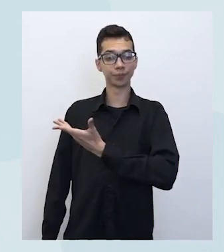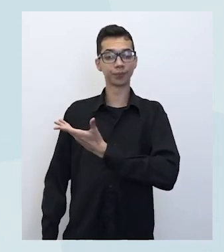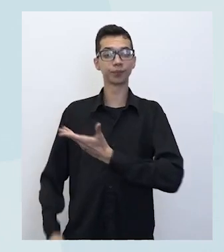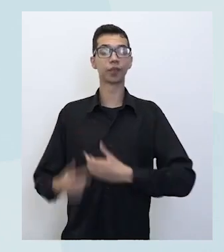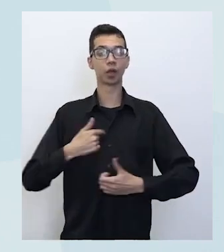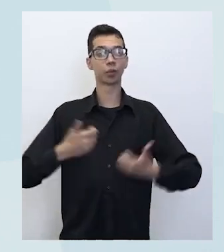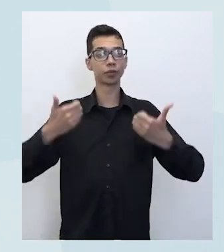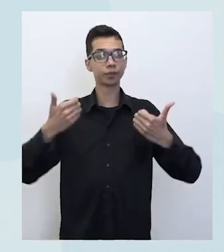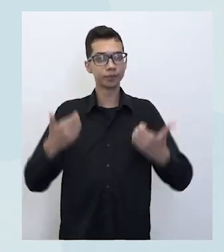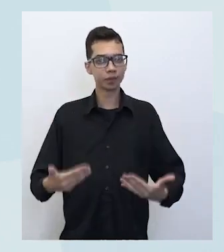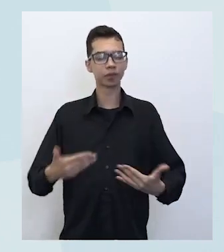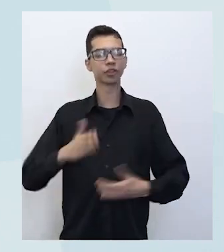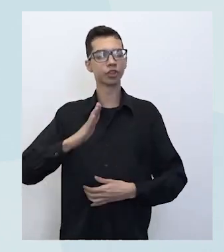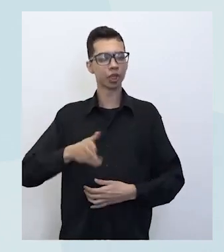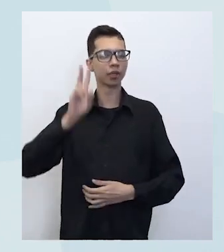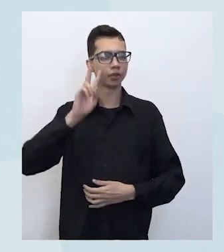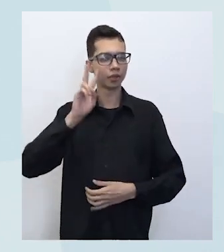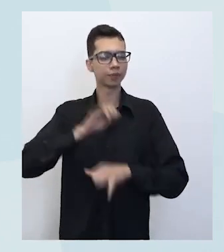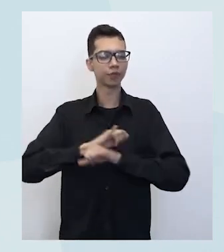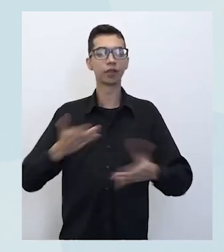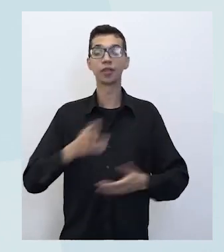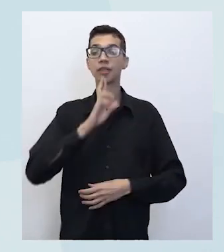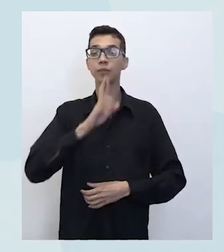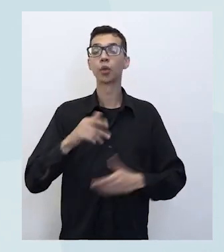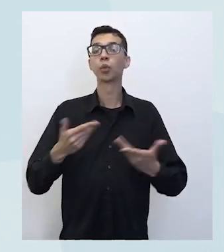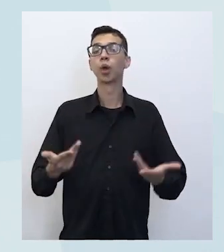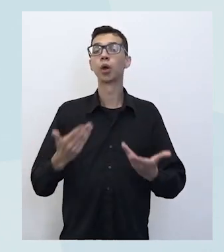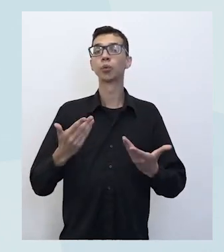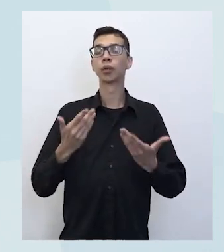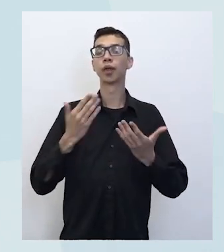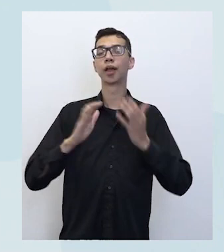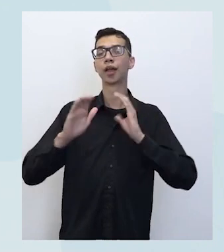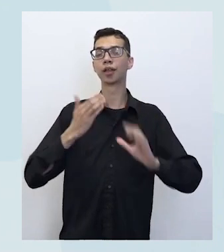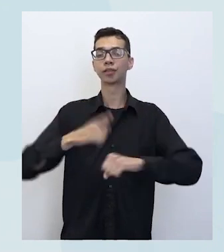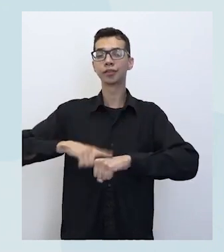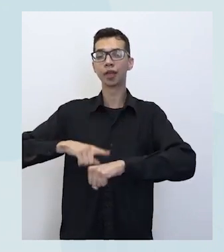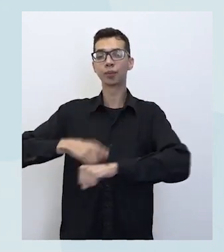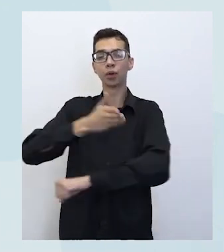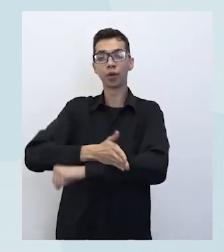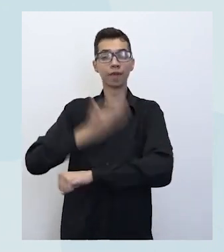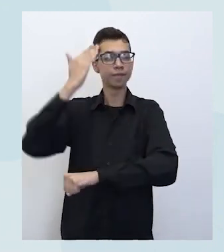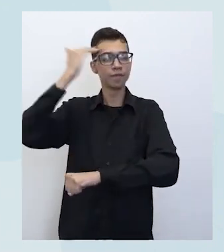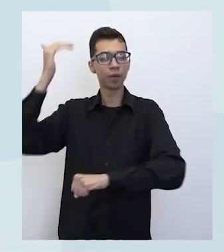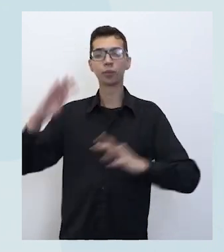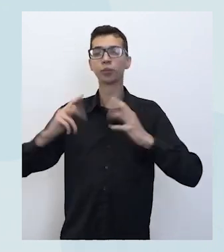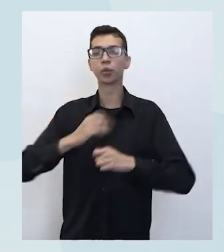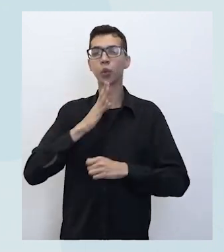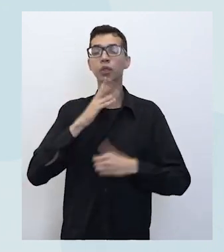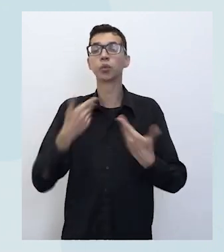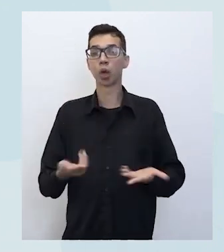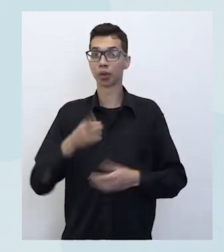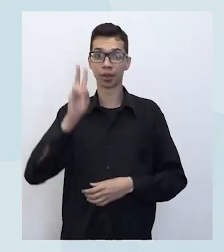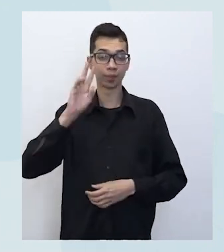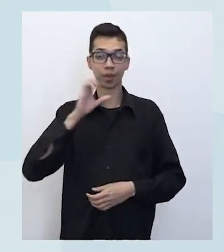falei, respondam para nós. Quais os dois tipos de cantigas lírico-amorosas do período medieval? Mas, como eu falei para vocês, é só para relembrar. Então, em